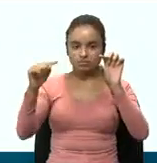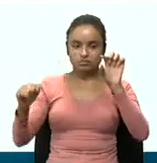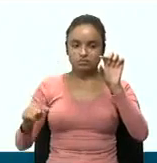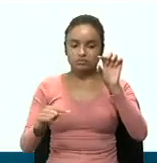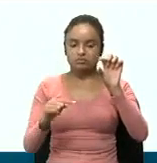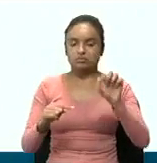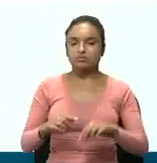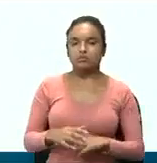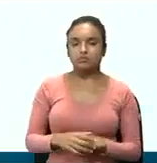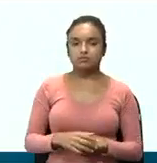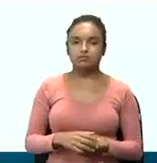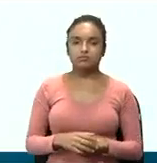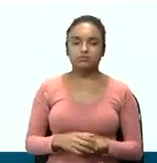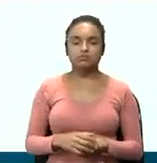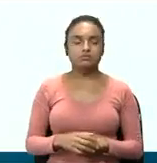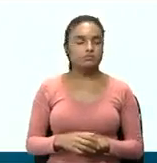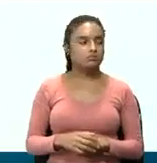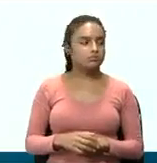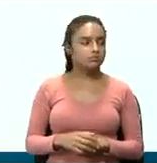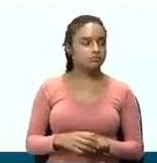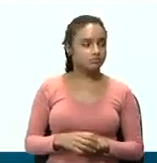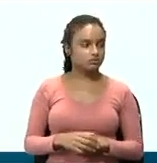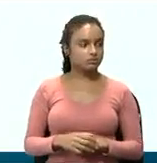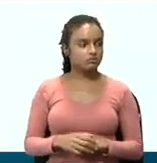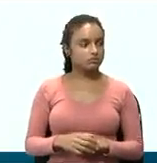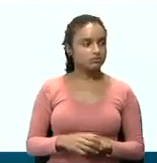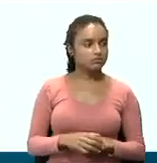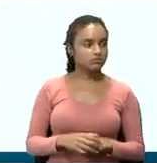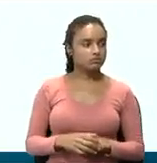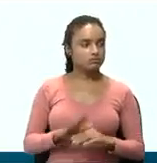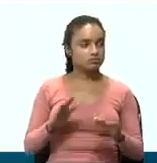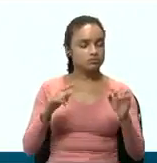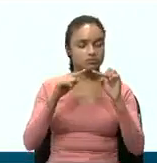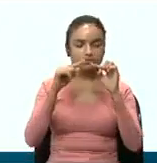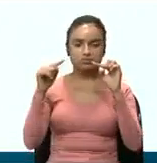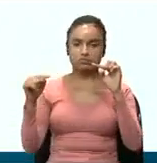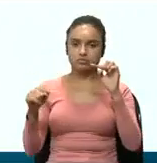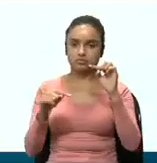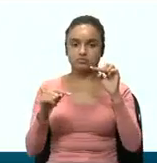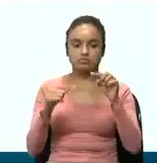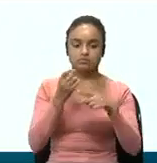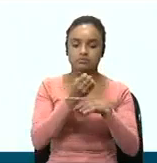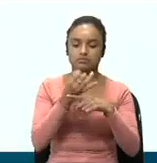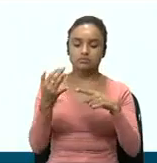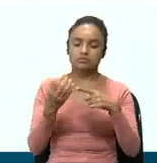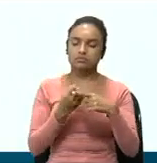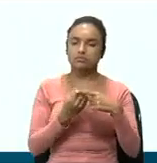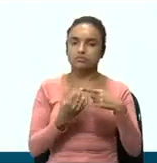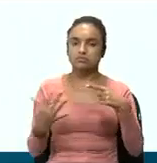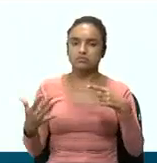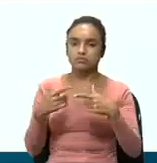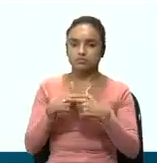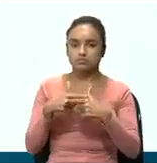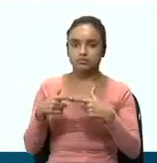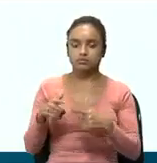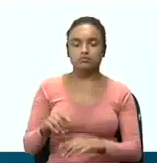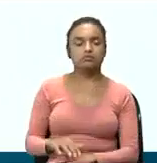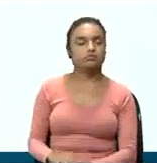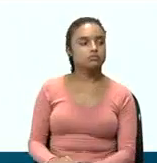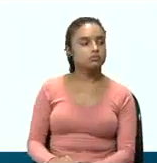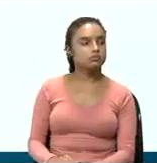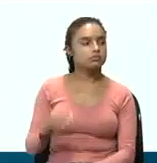mudando mesmo de posição, já que nós estamos numa divisão de fração. E tudo isso está sendo tomado em módulo,